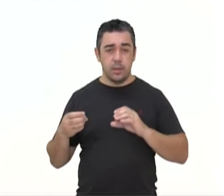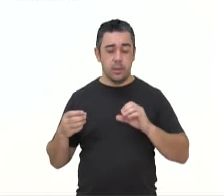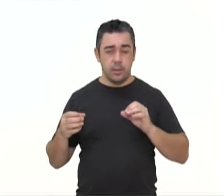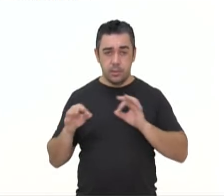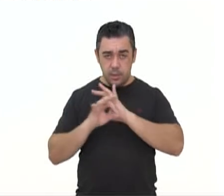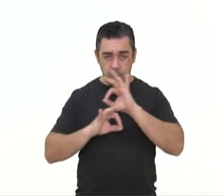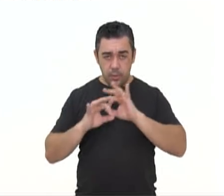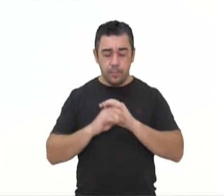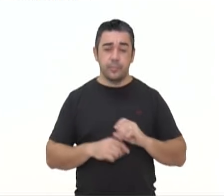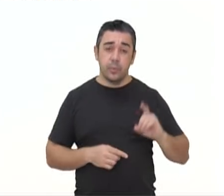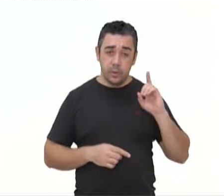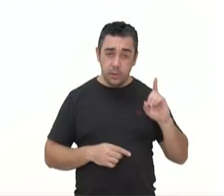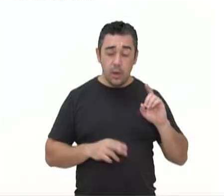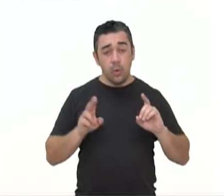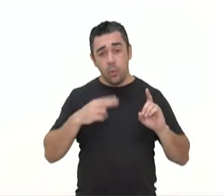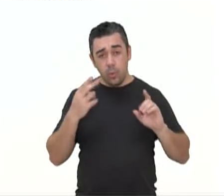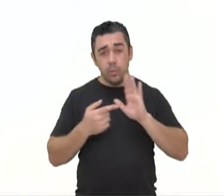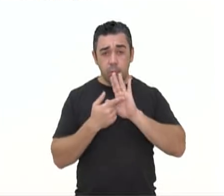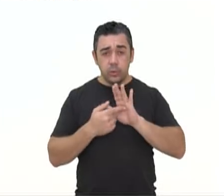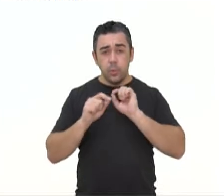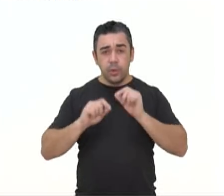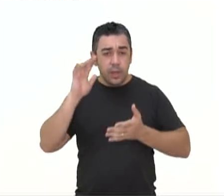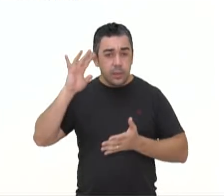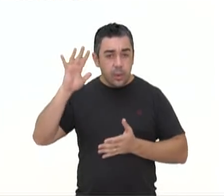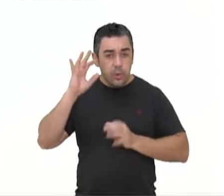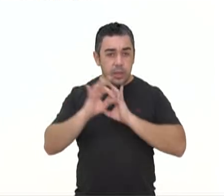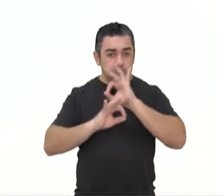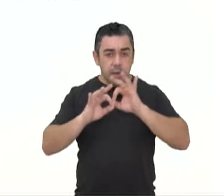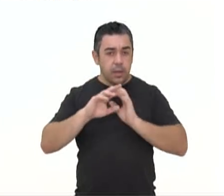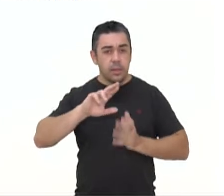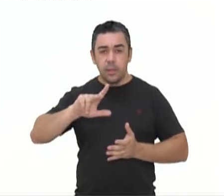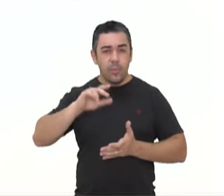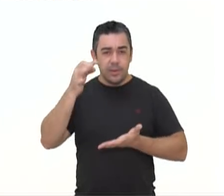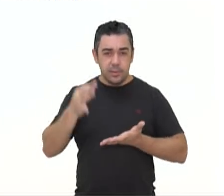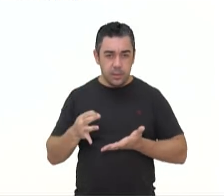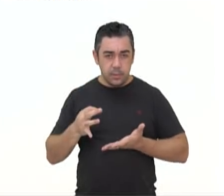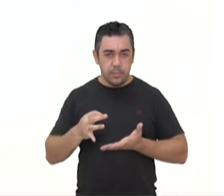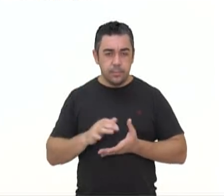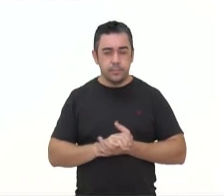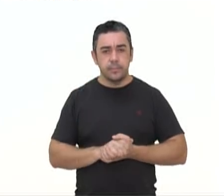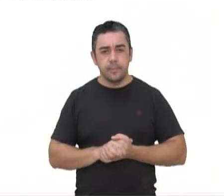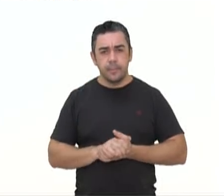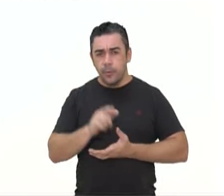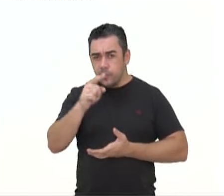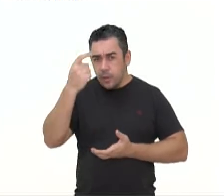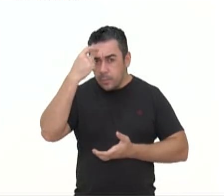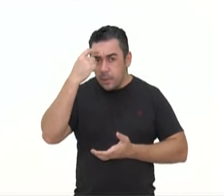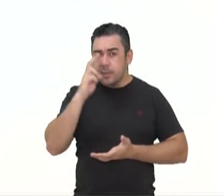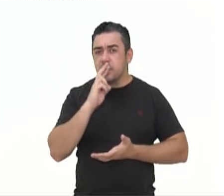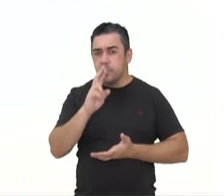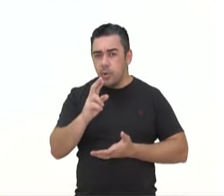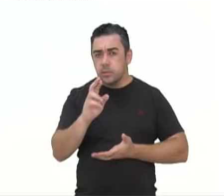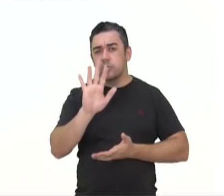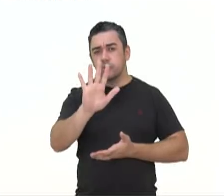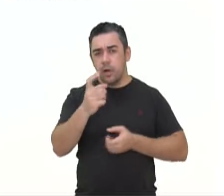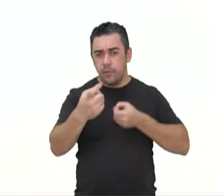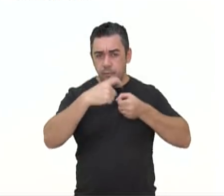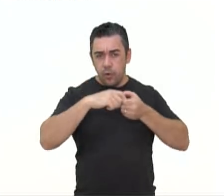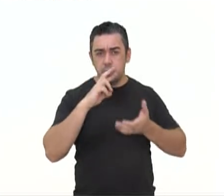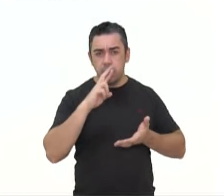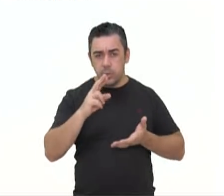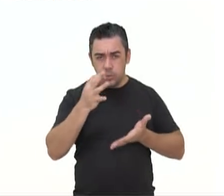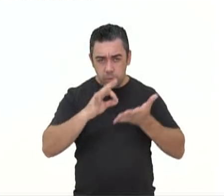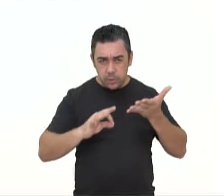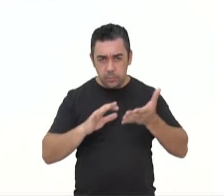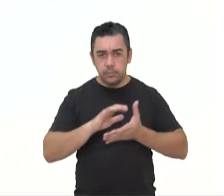células. Ou mostrar que a teoria celular não estava correta. Pensem na resposta e daqui a pouquinho eu volto para corrigir